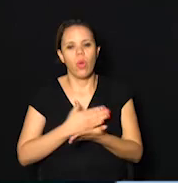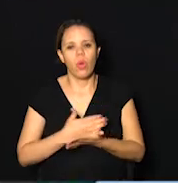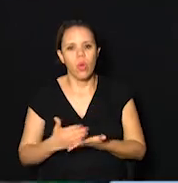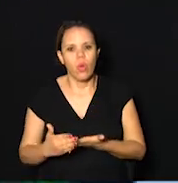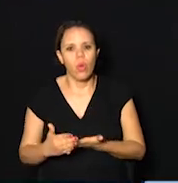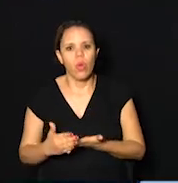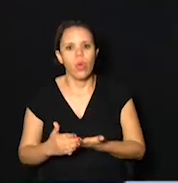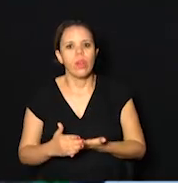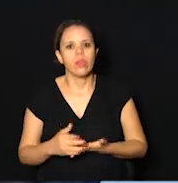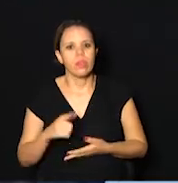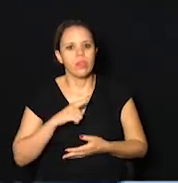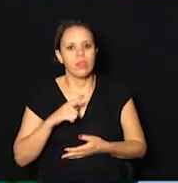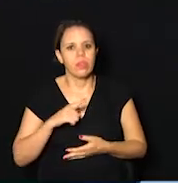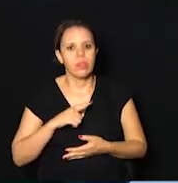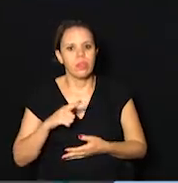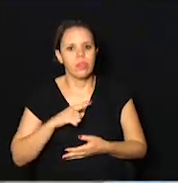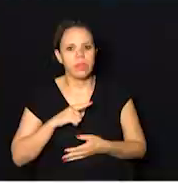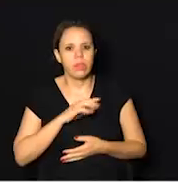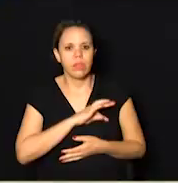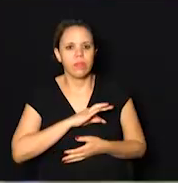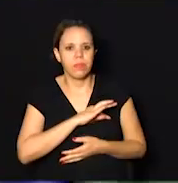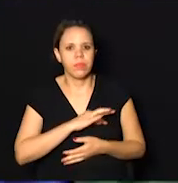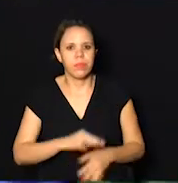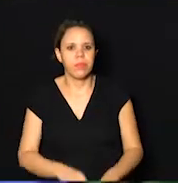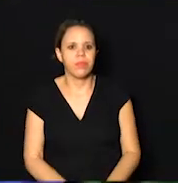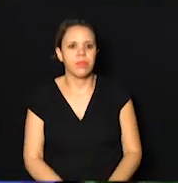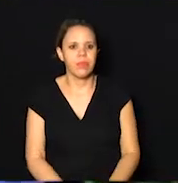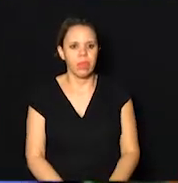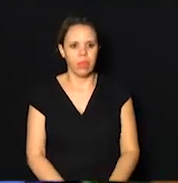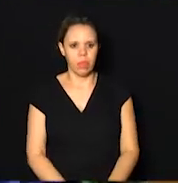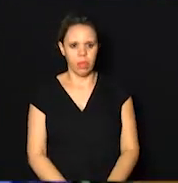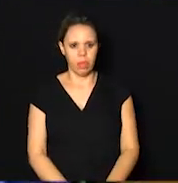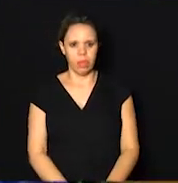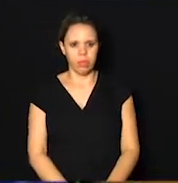para mim começar a ver uma coisa de tecla